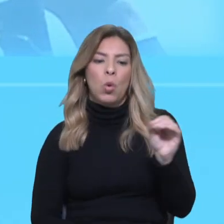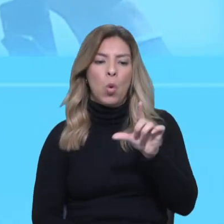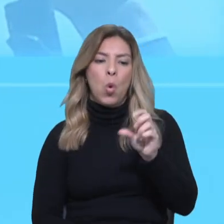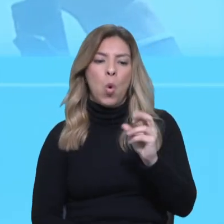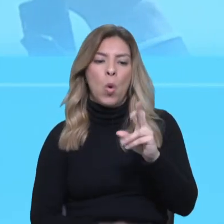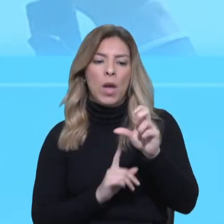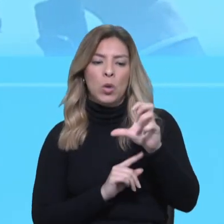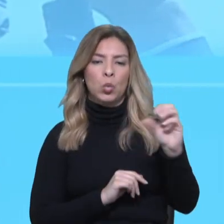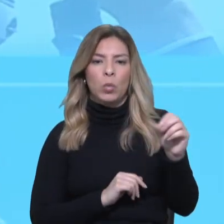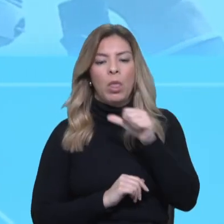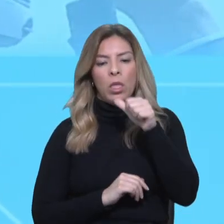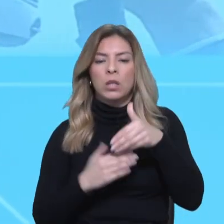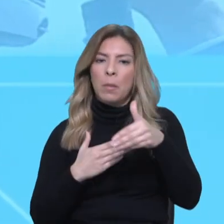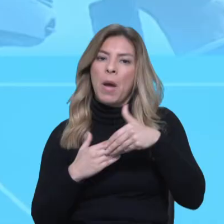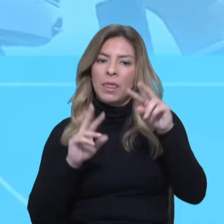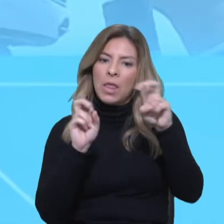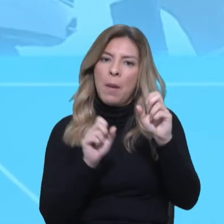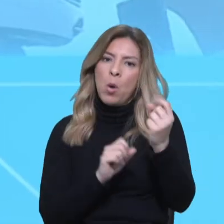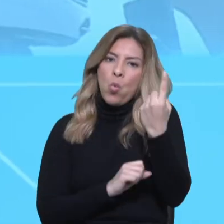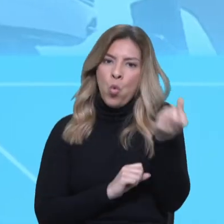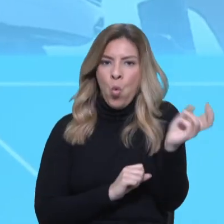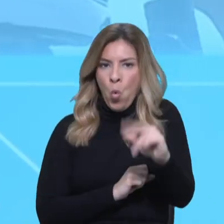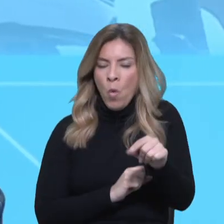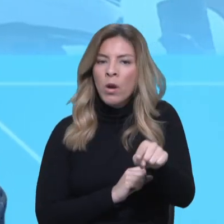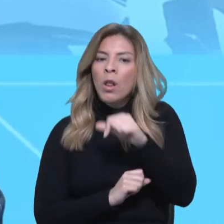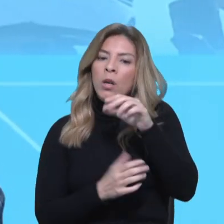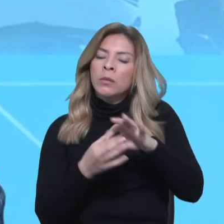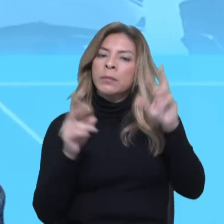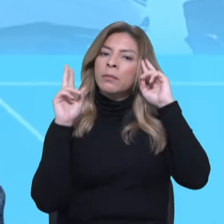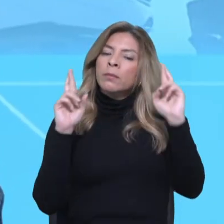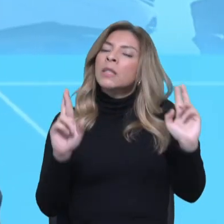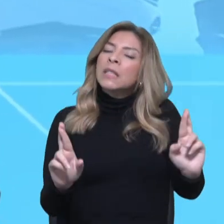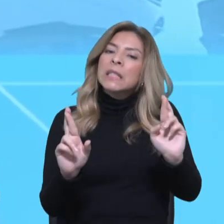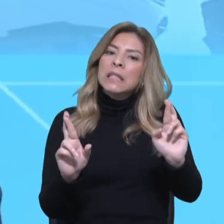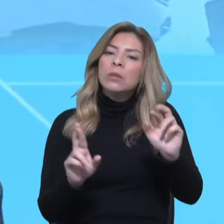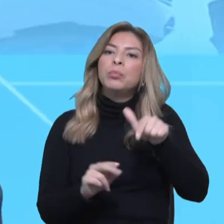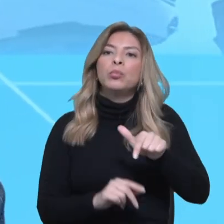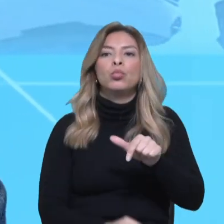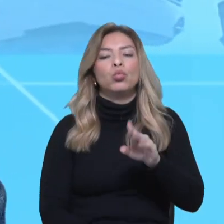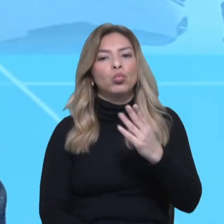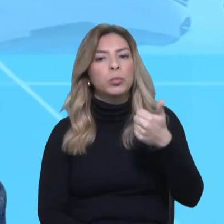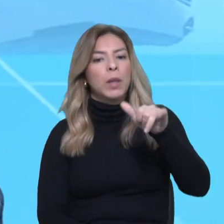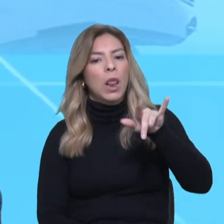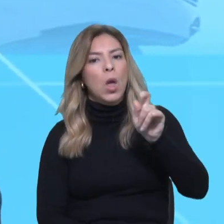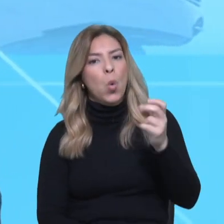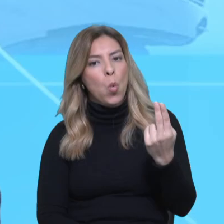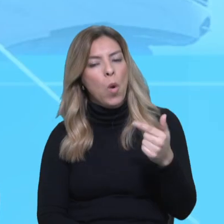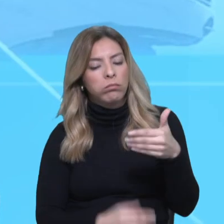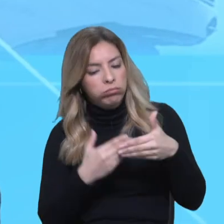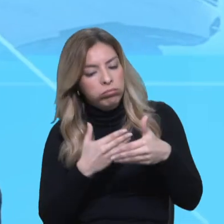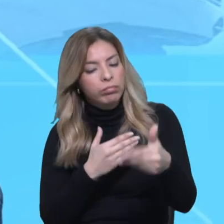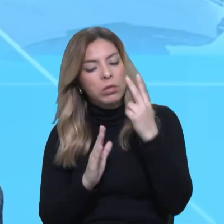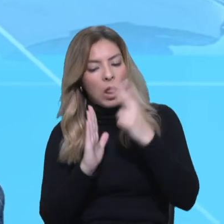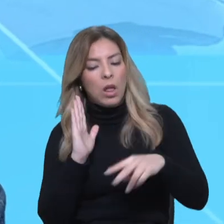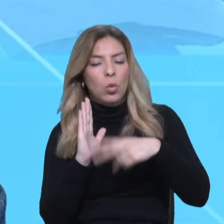referência semanal que aqui nos deixa sobre o tópico da esperança, que é o tópico do jubileu, precisamente a partir da liturgia